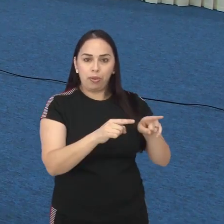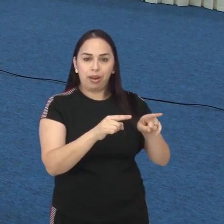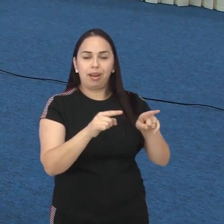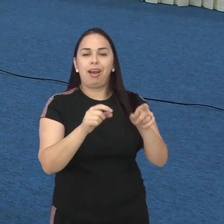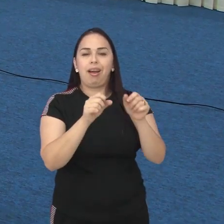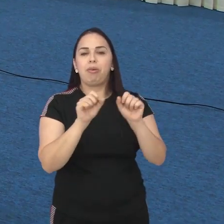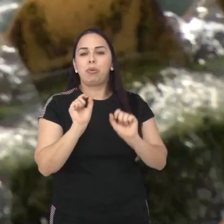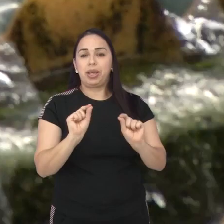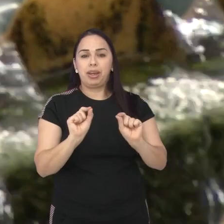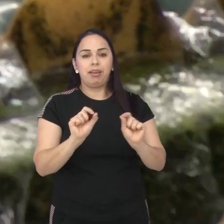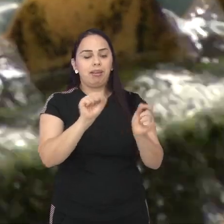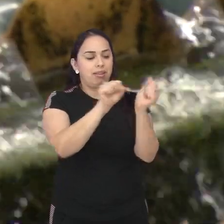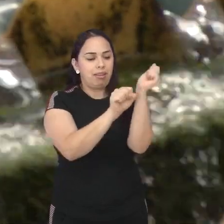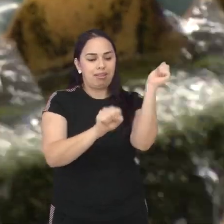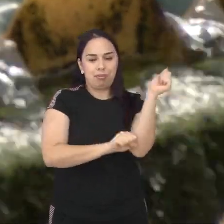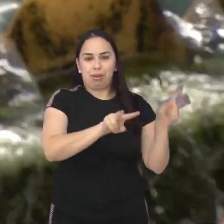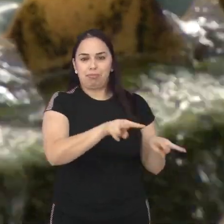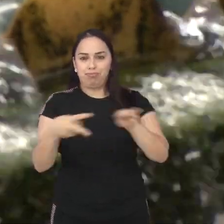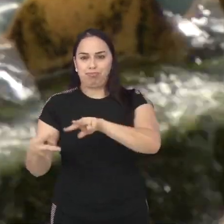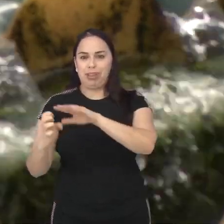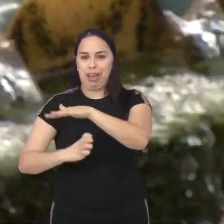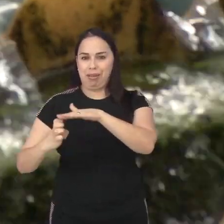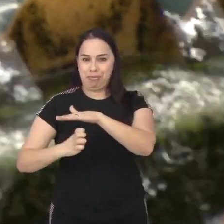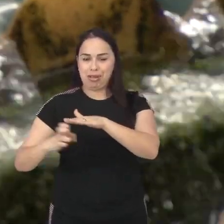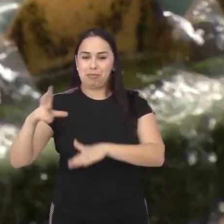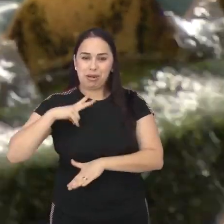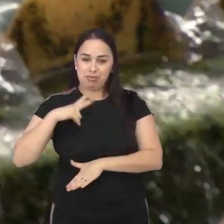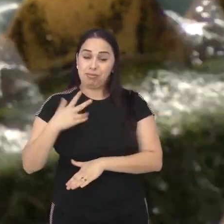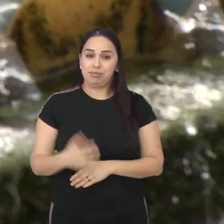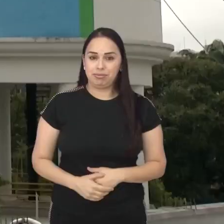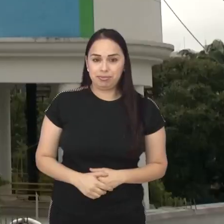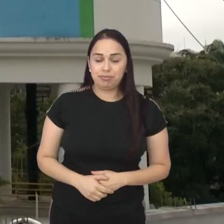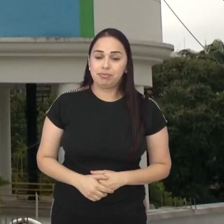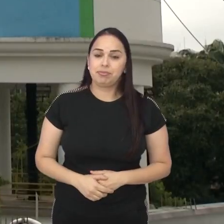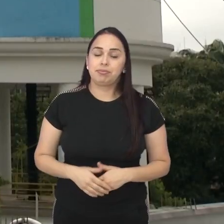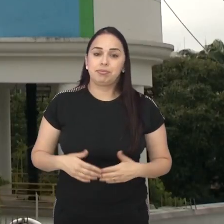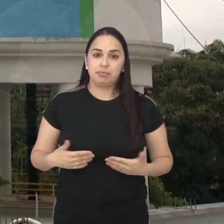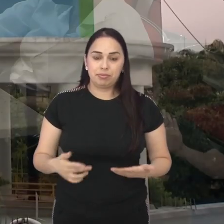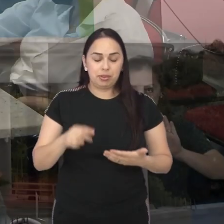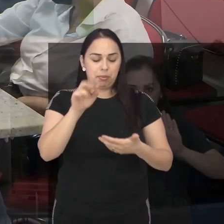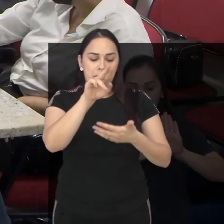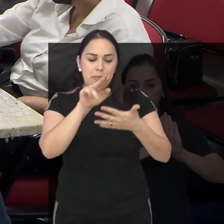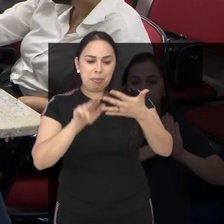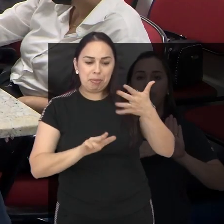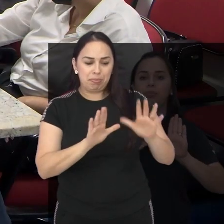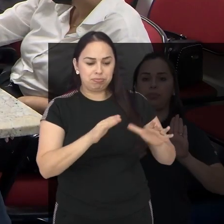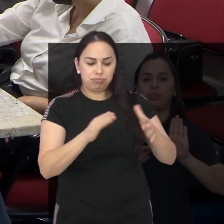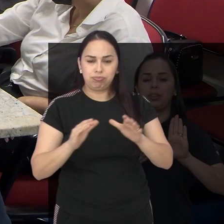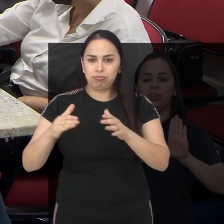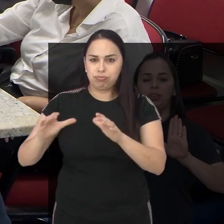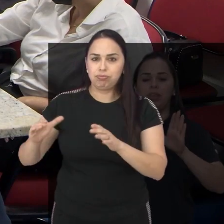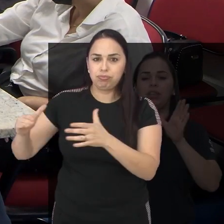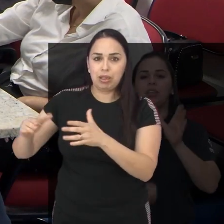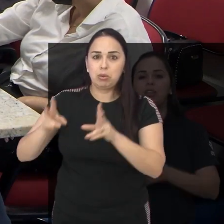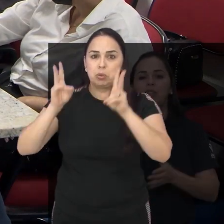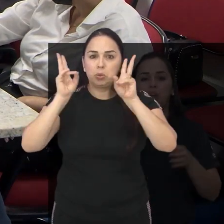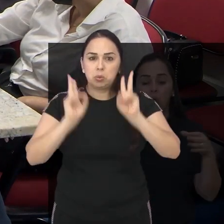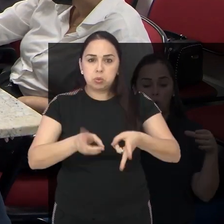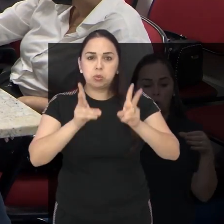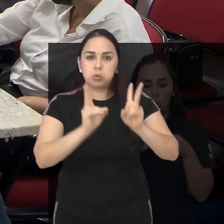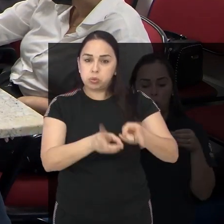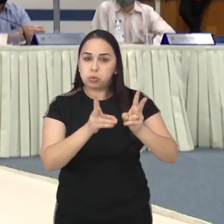contra a privatização da Companhia de Saneamento Básico do Estado de São Paulo, a Sabesp. Além dessas, outras